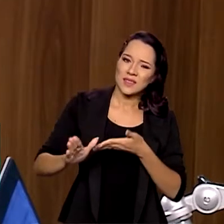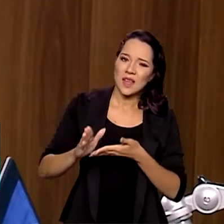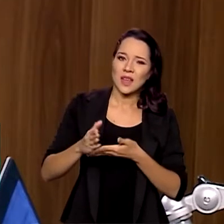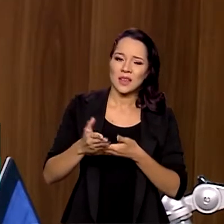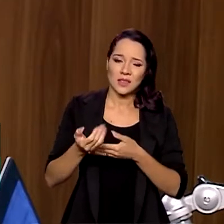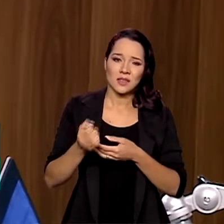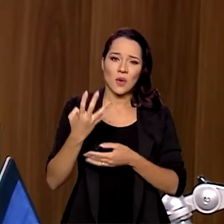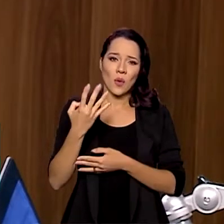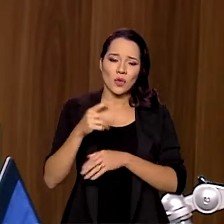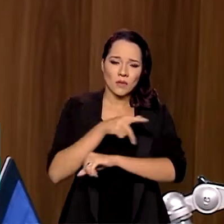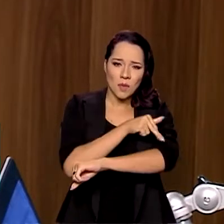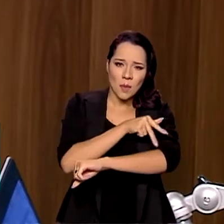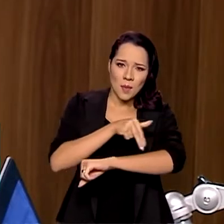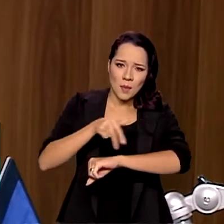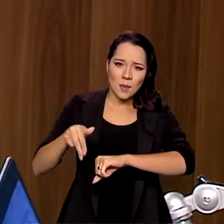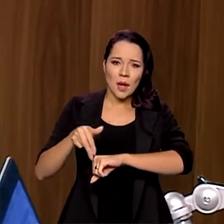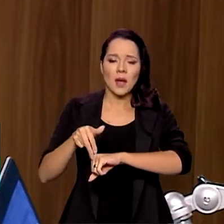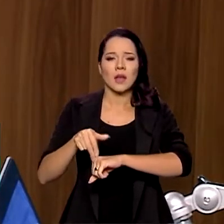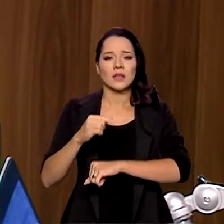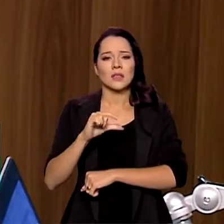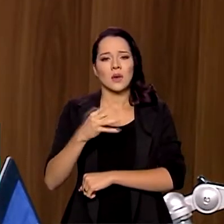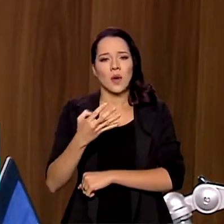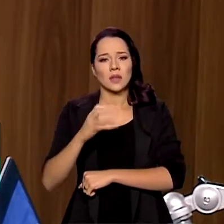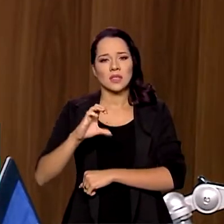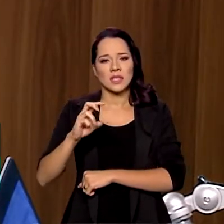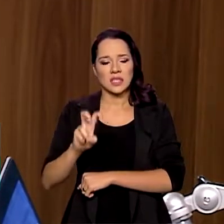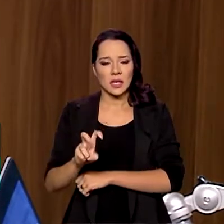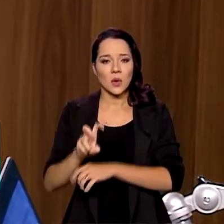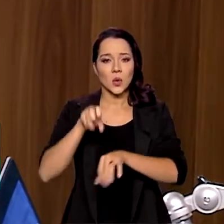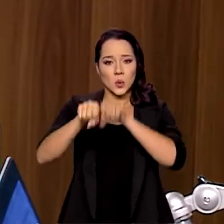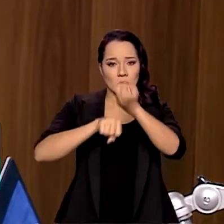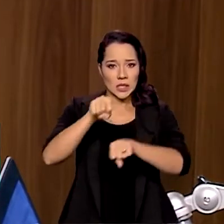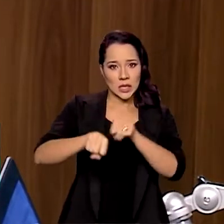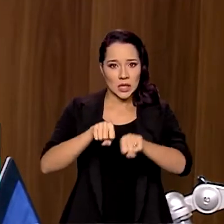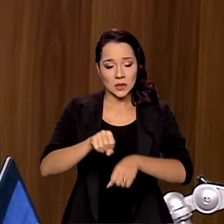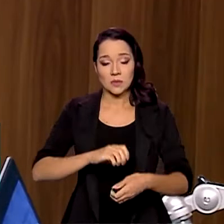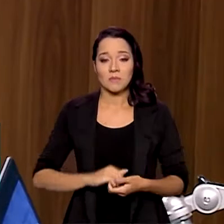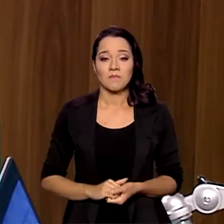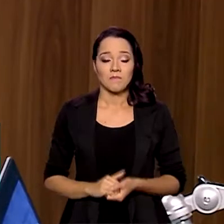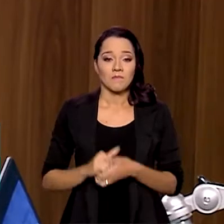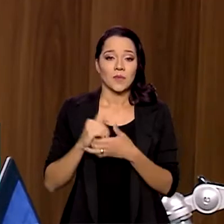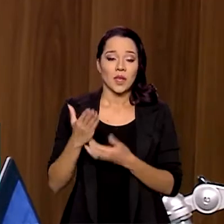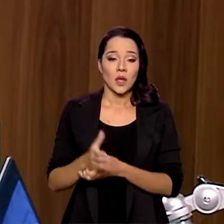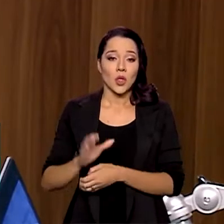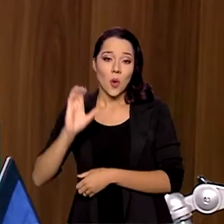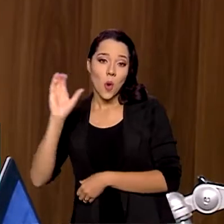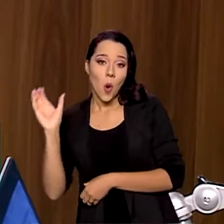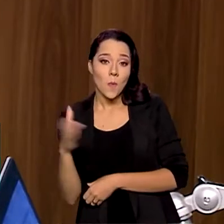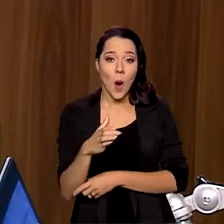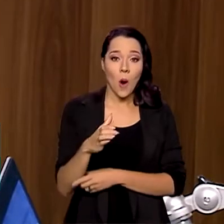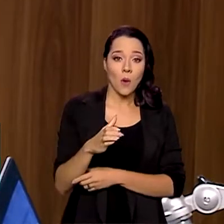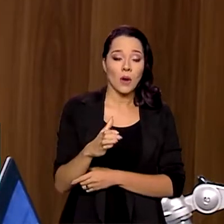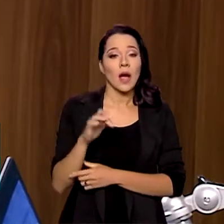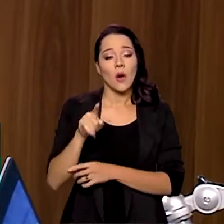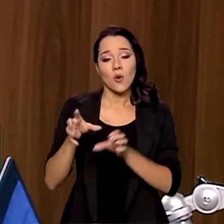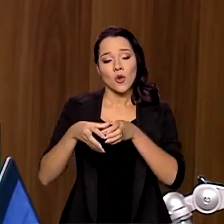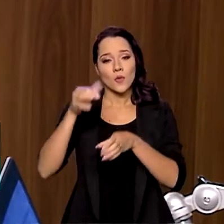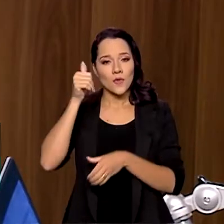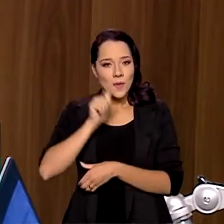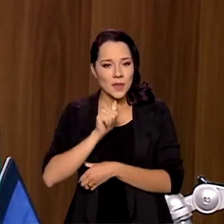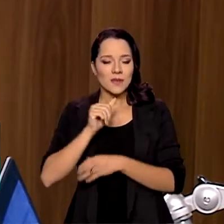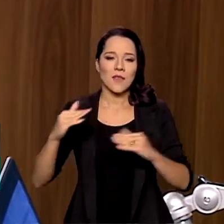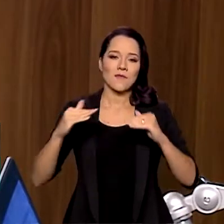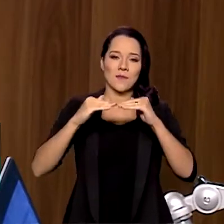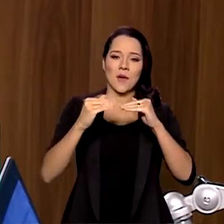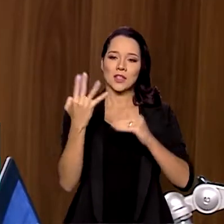dos 4 mil metros das classes C4 e C5 do ciclismo de perseguição. No goalball, a seleção feminina arrancou um empate